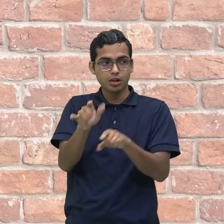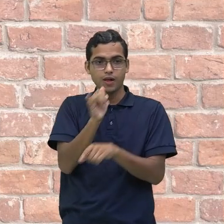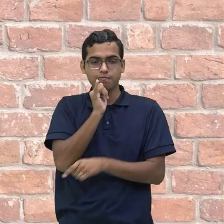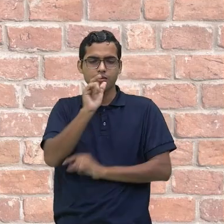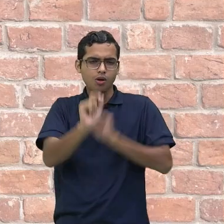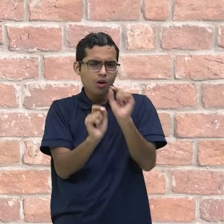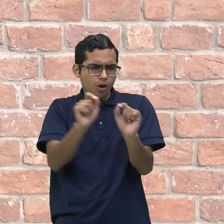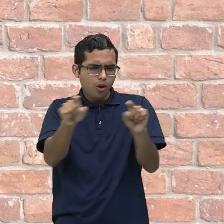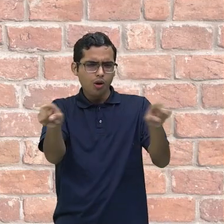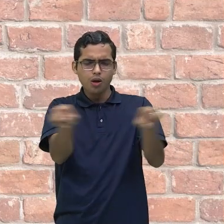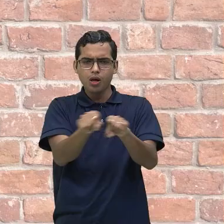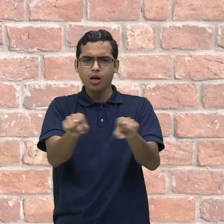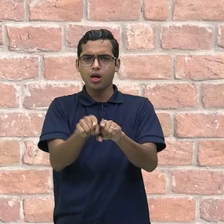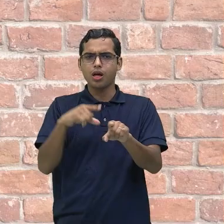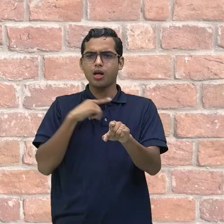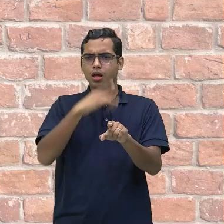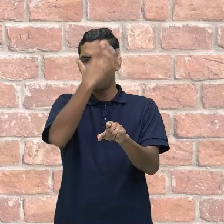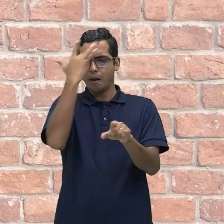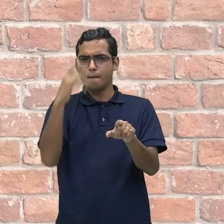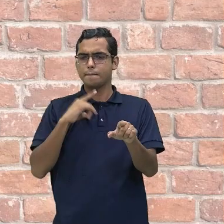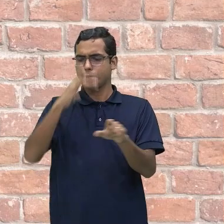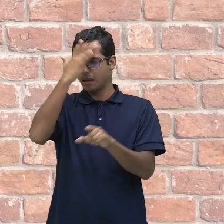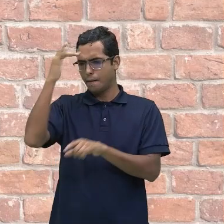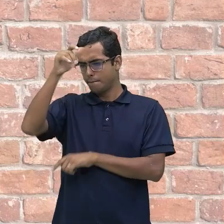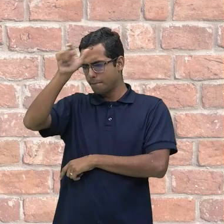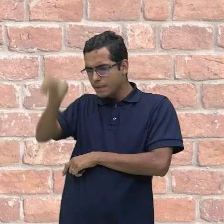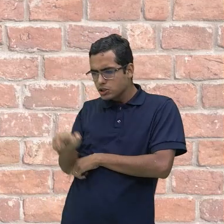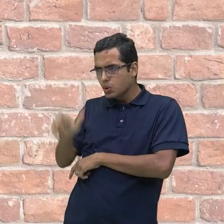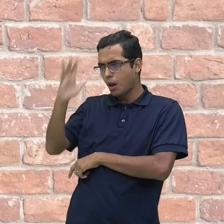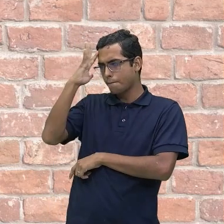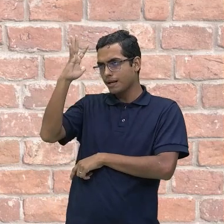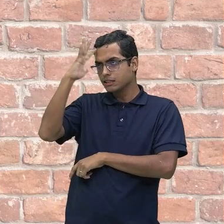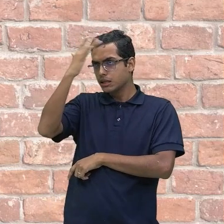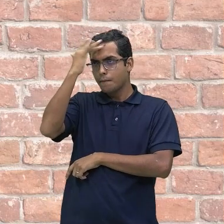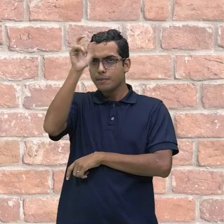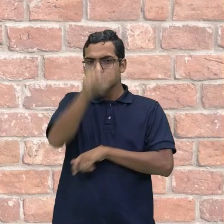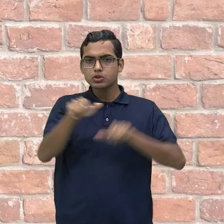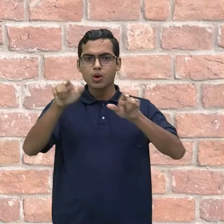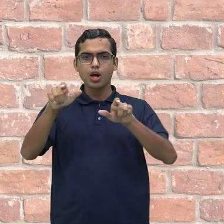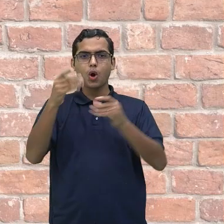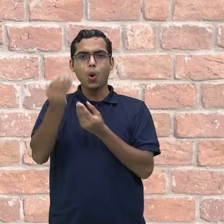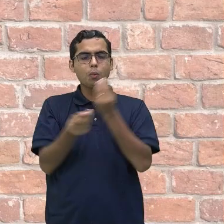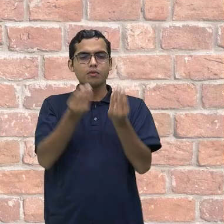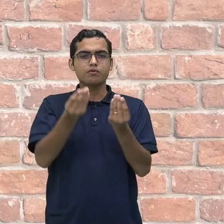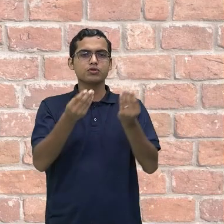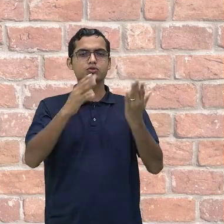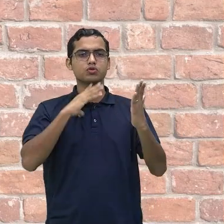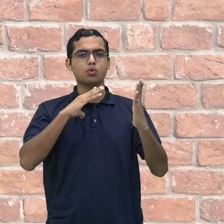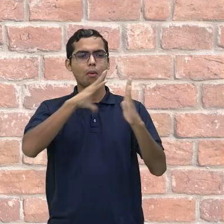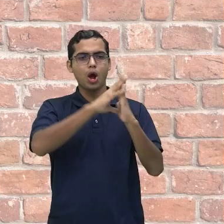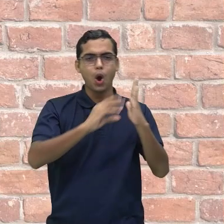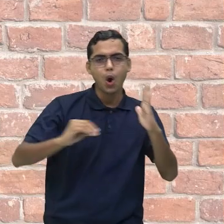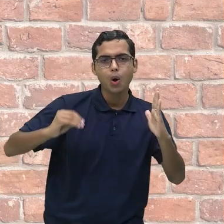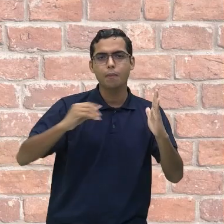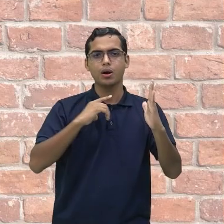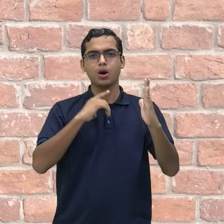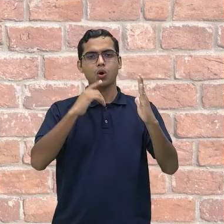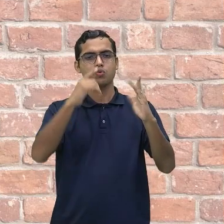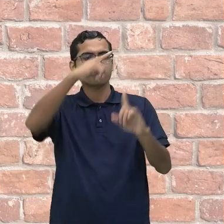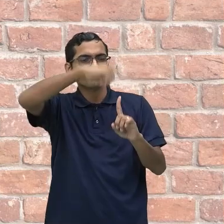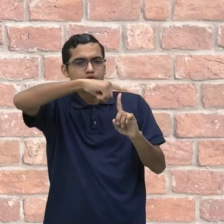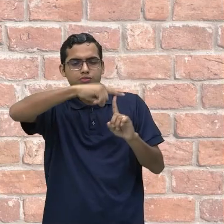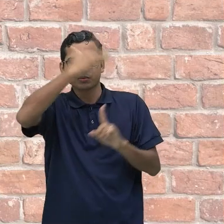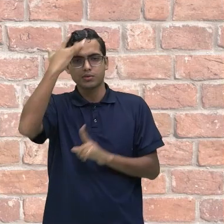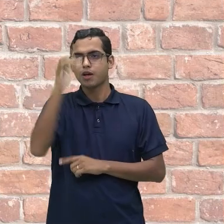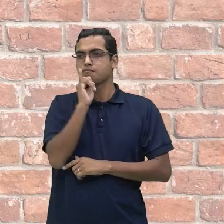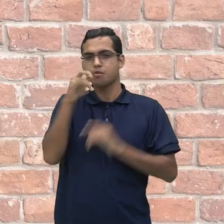não é. Mas um exemplo disso é quando eu digo que toda bailarina é delicada. ou ainda que todo funkeiro é